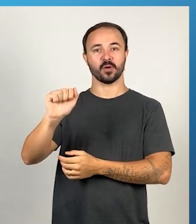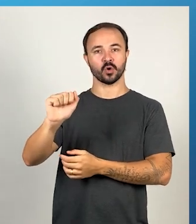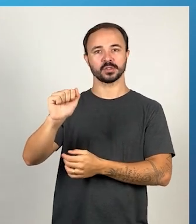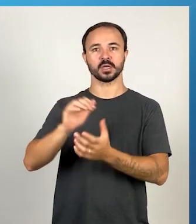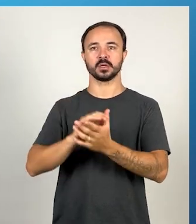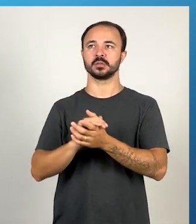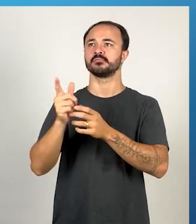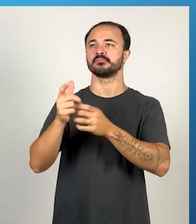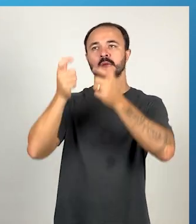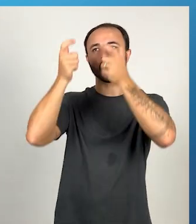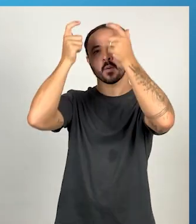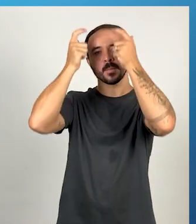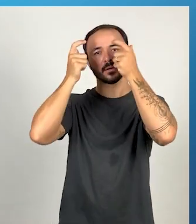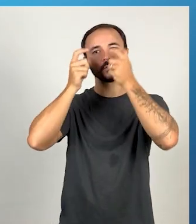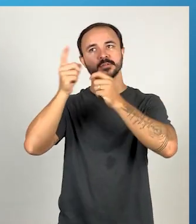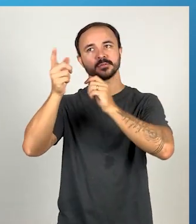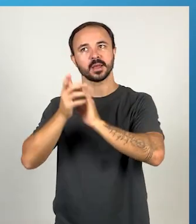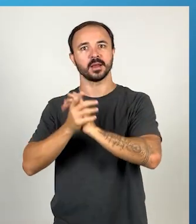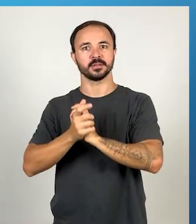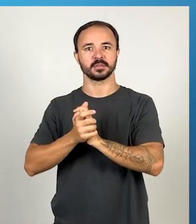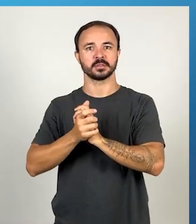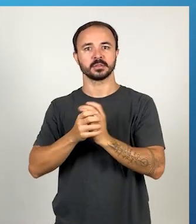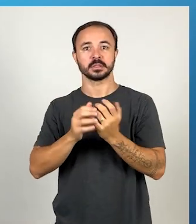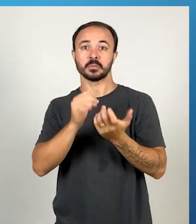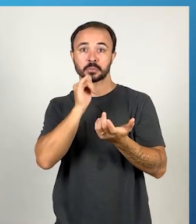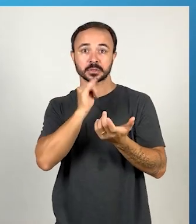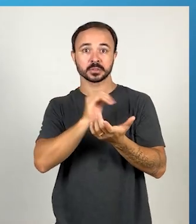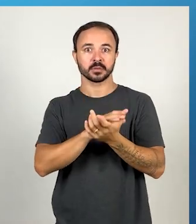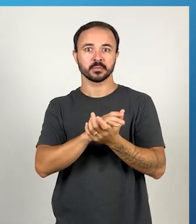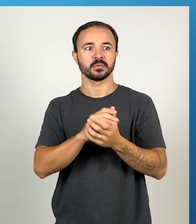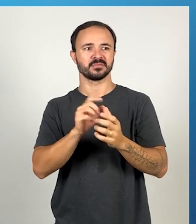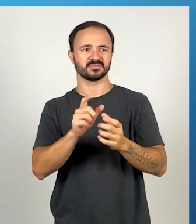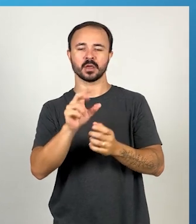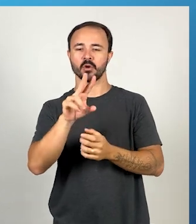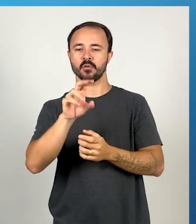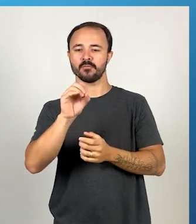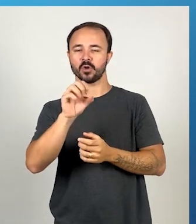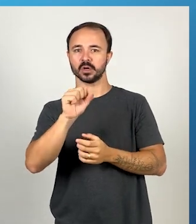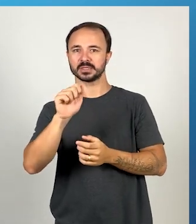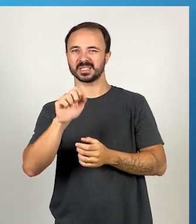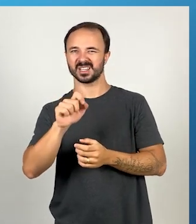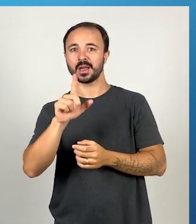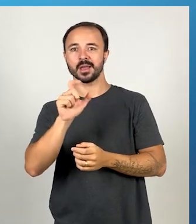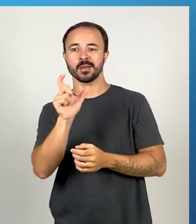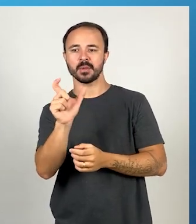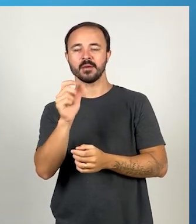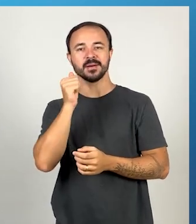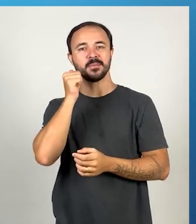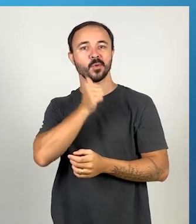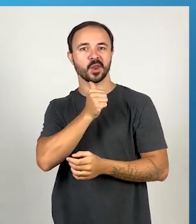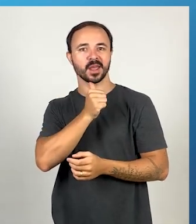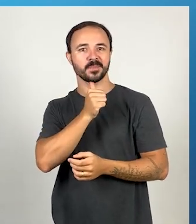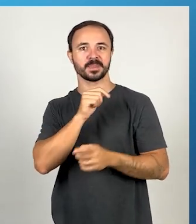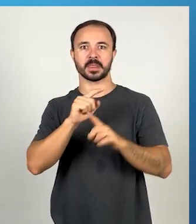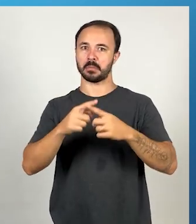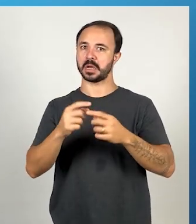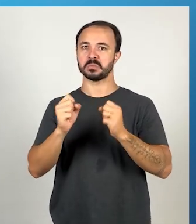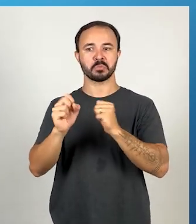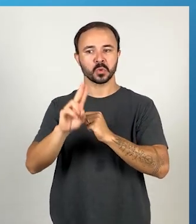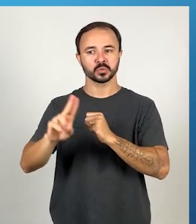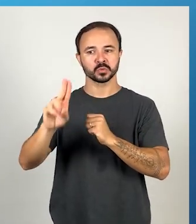e similares a esses apresentam-se sobre o gênero feminino, porém são usados com regularidade para pessoas do